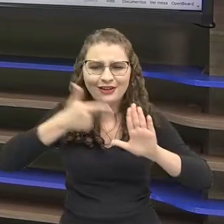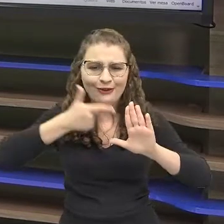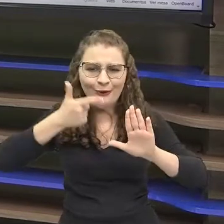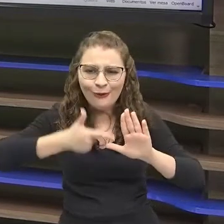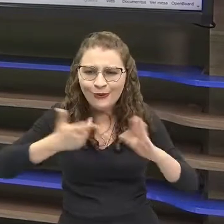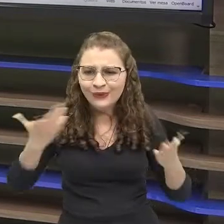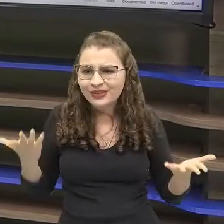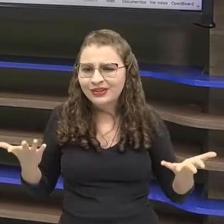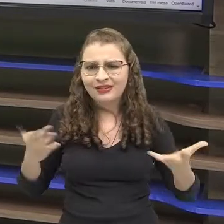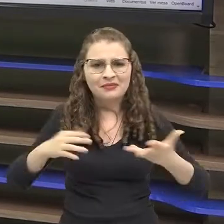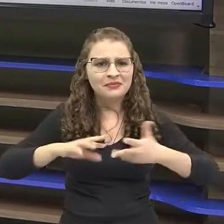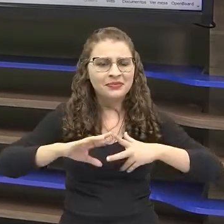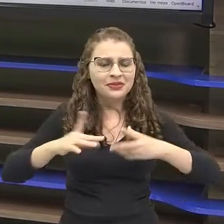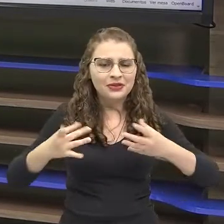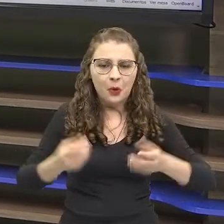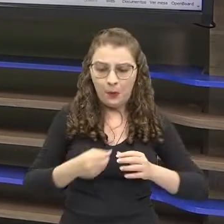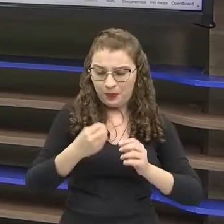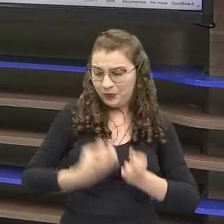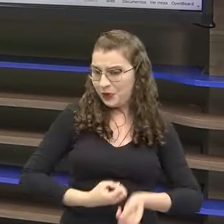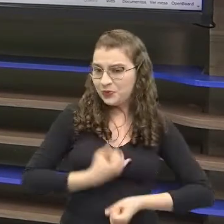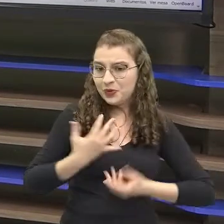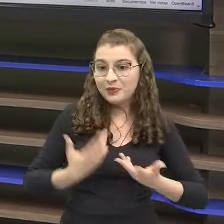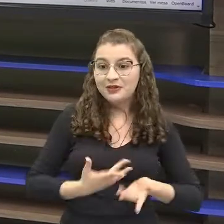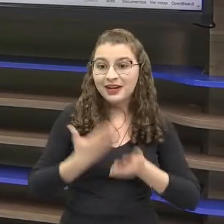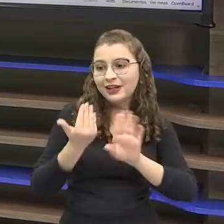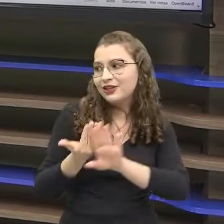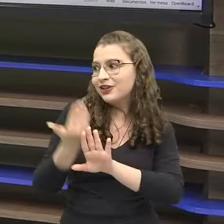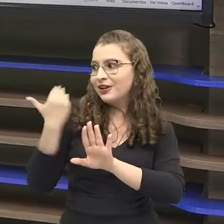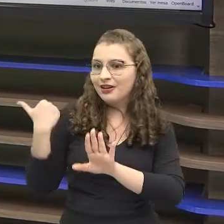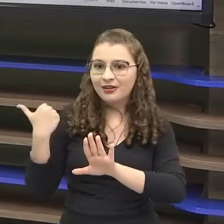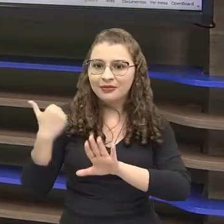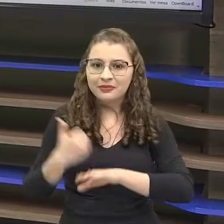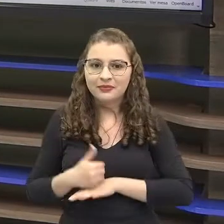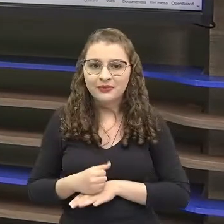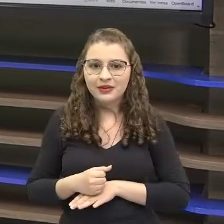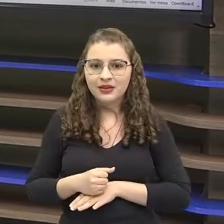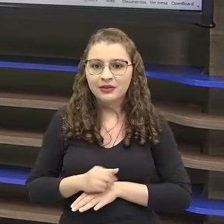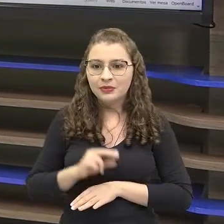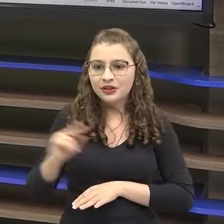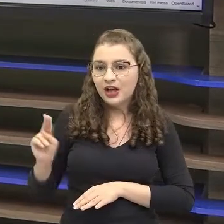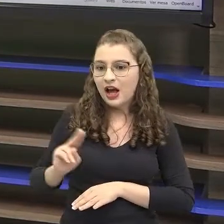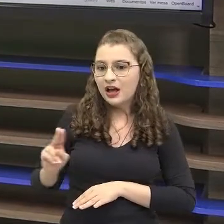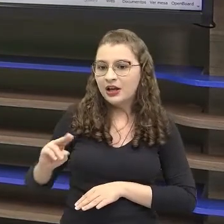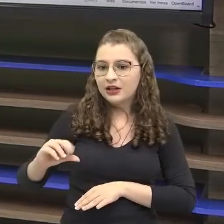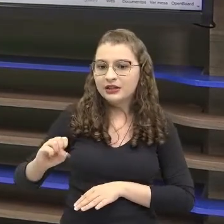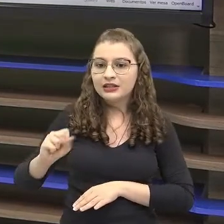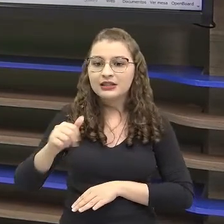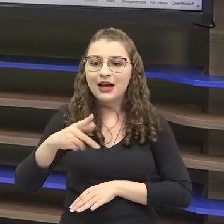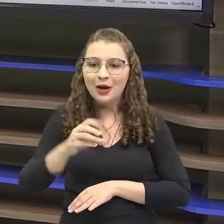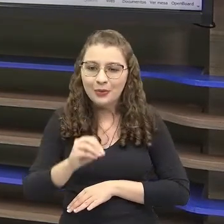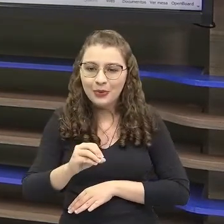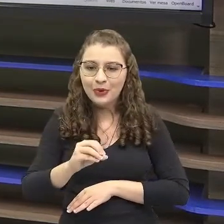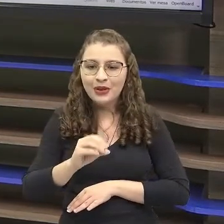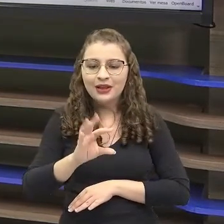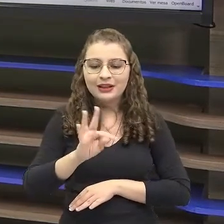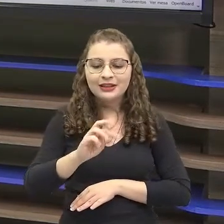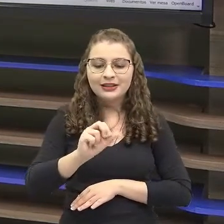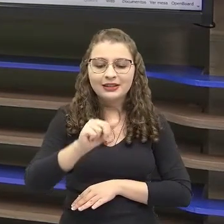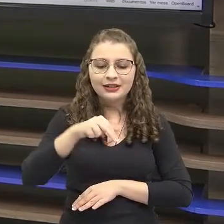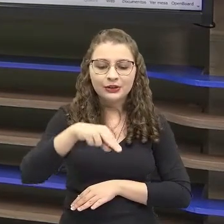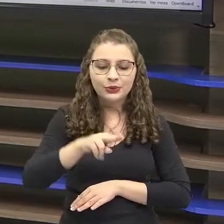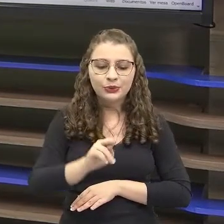nesse poema os parnasianos, chamando ele de sapo tanoeiro, né? O